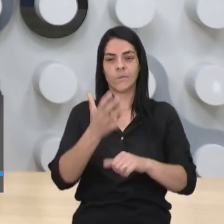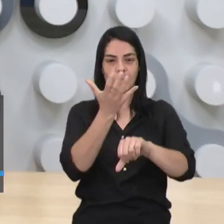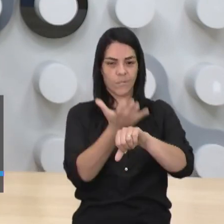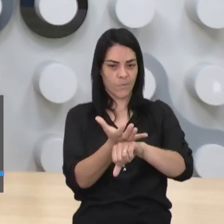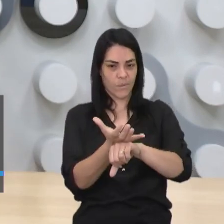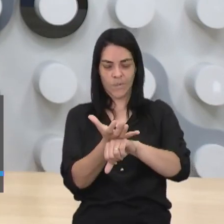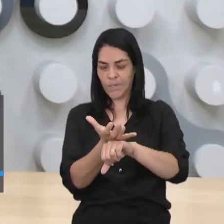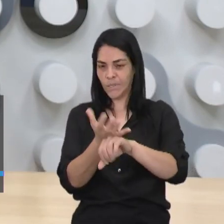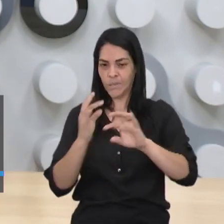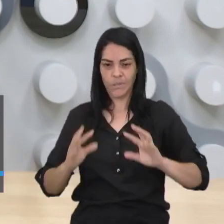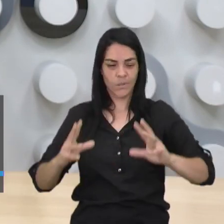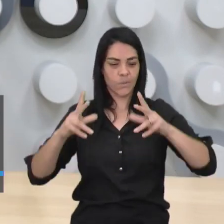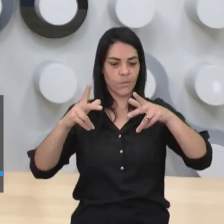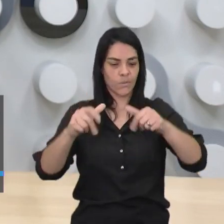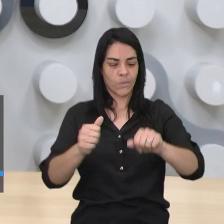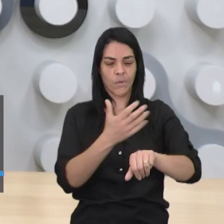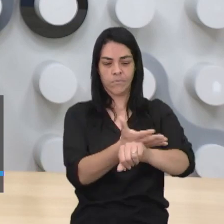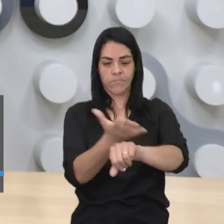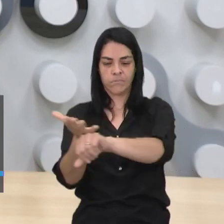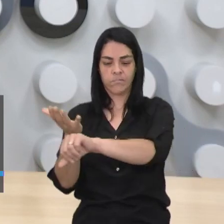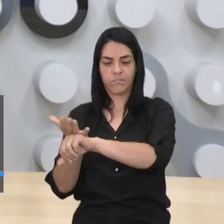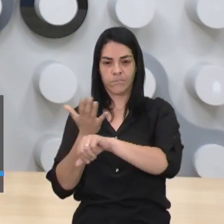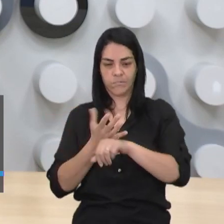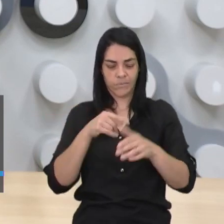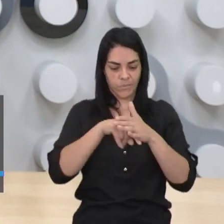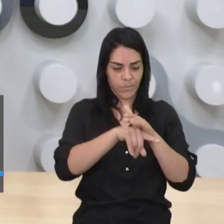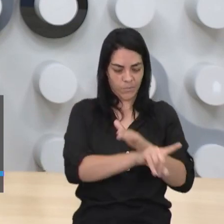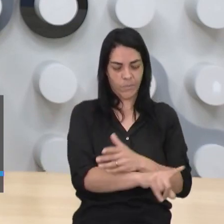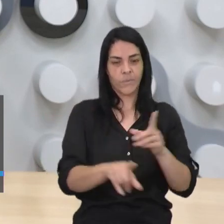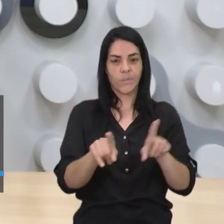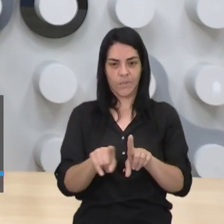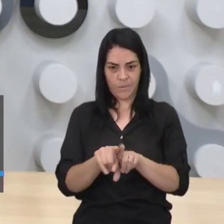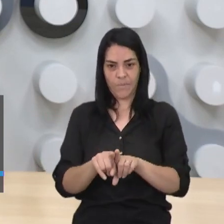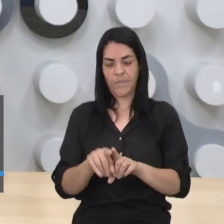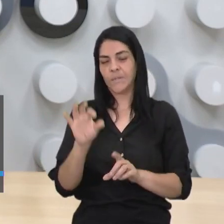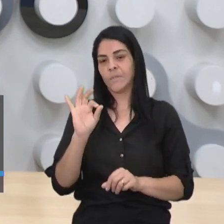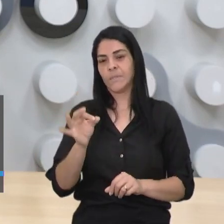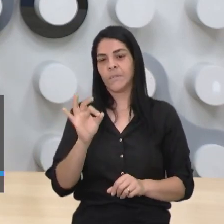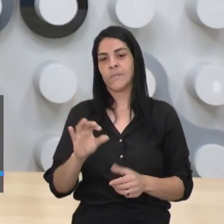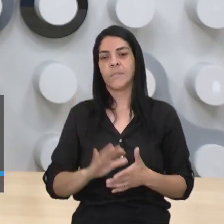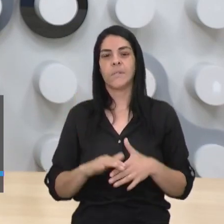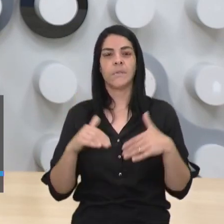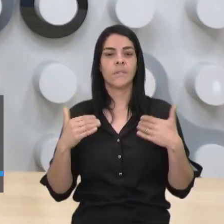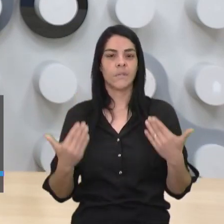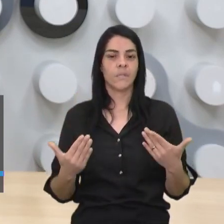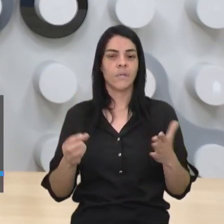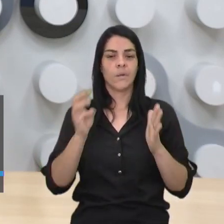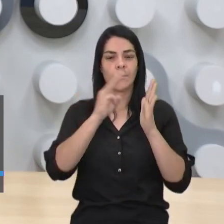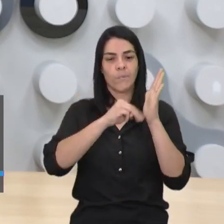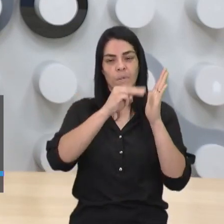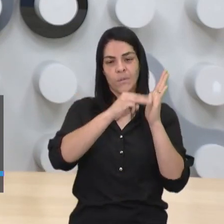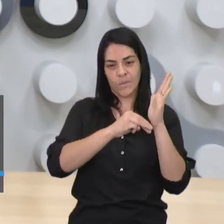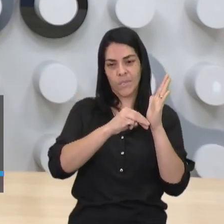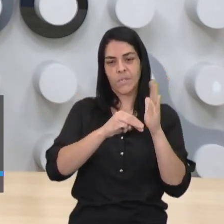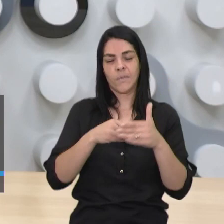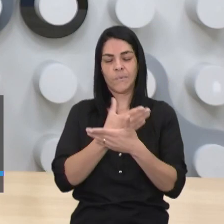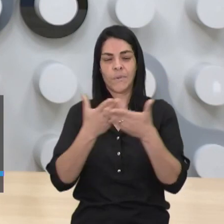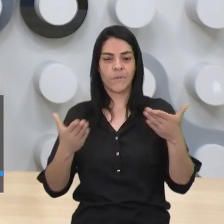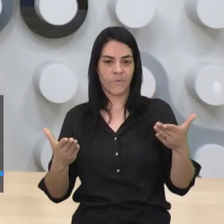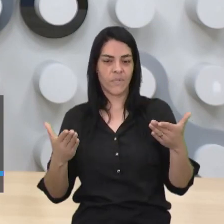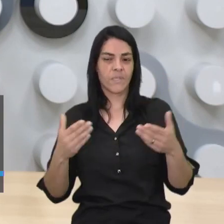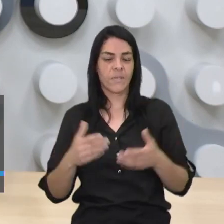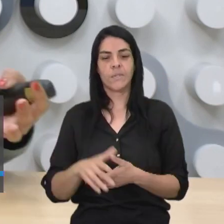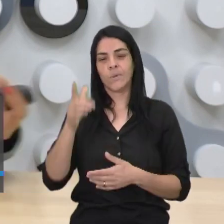todo, colocando todas as atividades do aprofundamento também, tá certo? Então, são metodologias aí para que